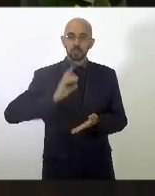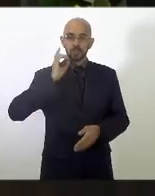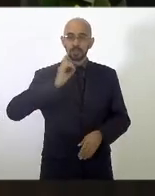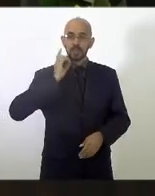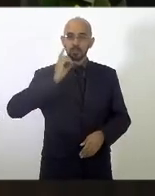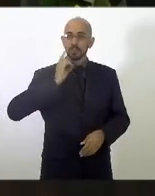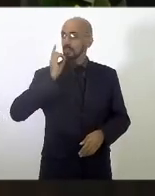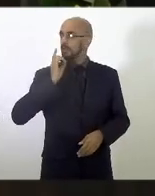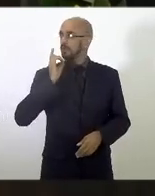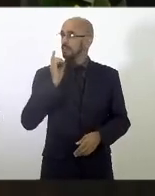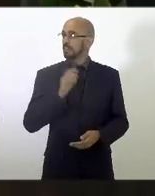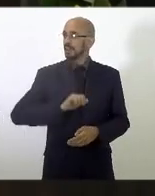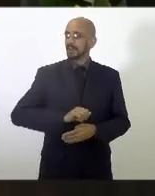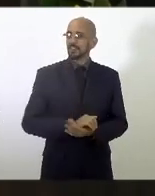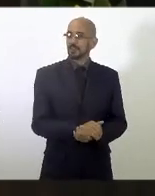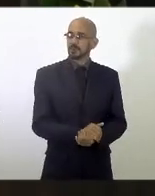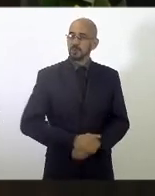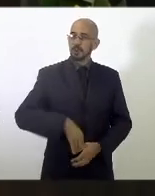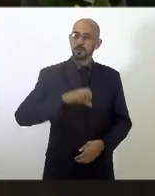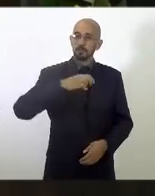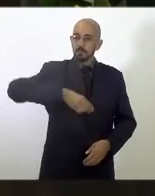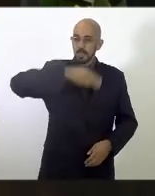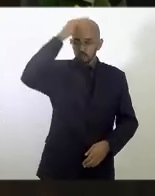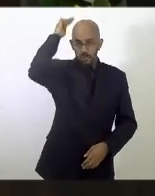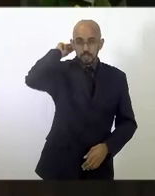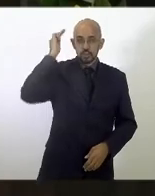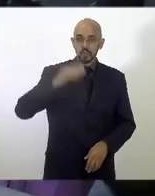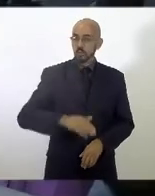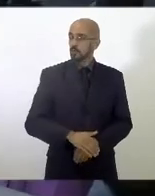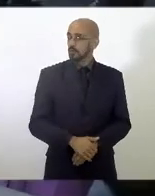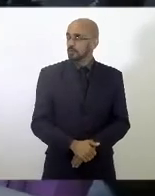deputado Márcio Pacheco.